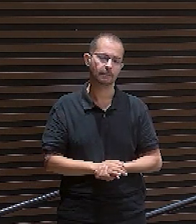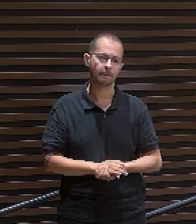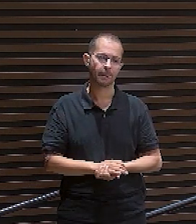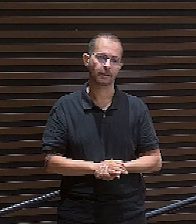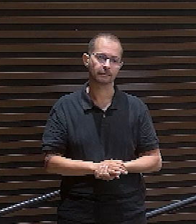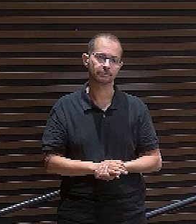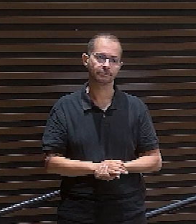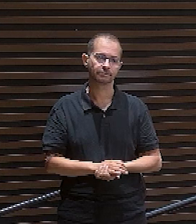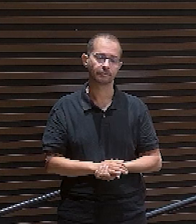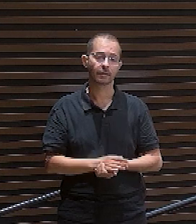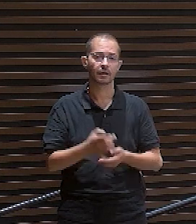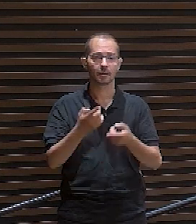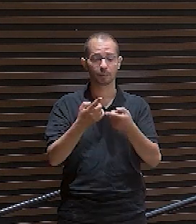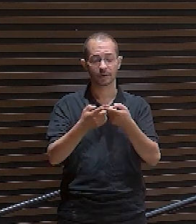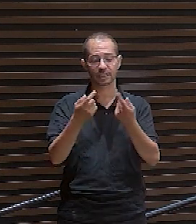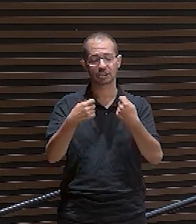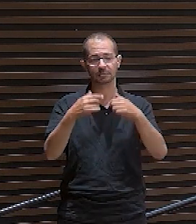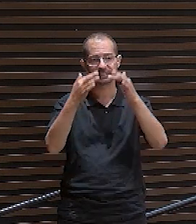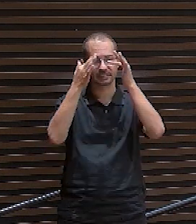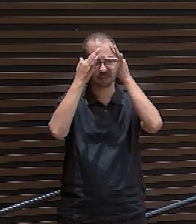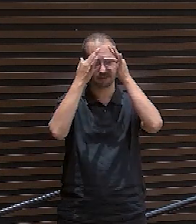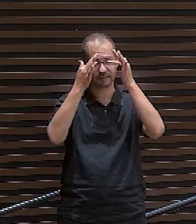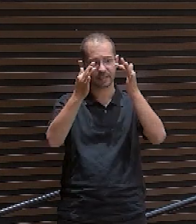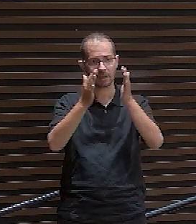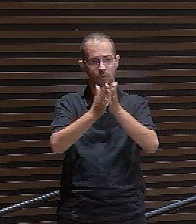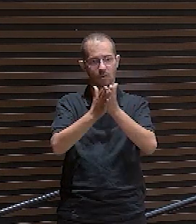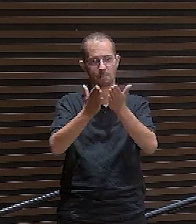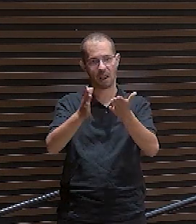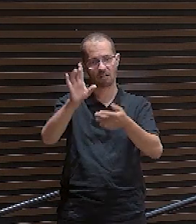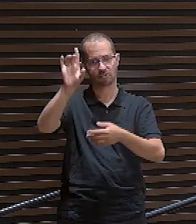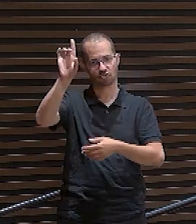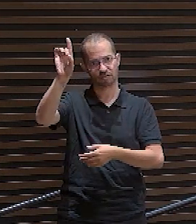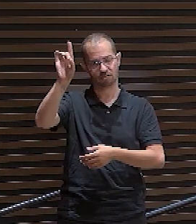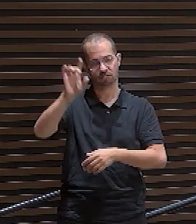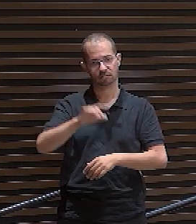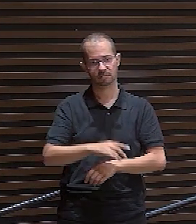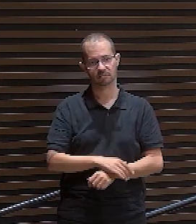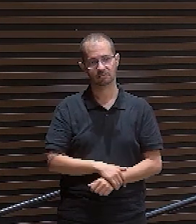Porque nós temos que ser fiéis à palavra de Deus.